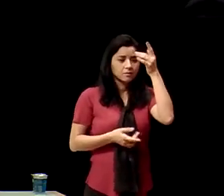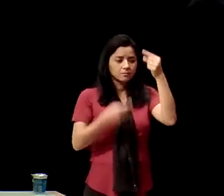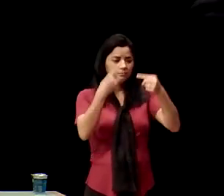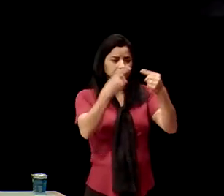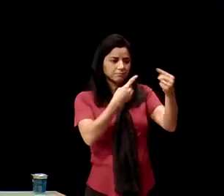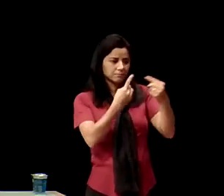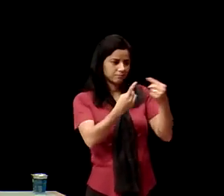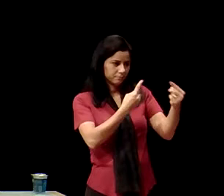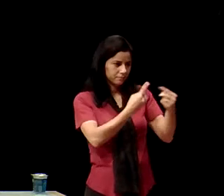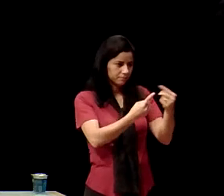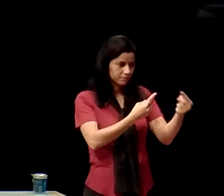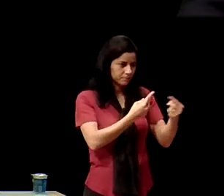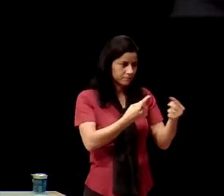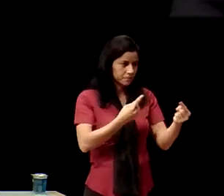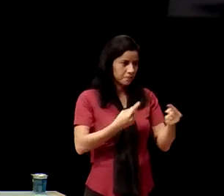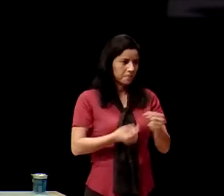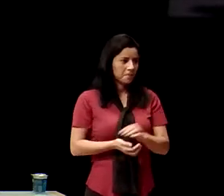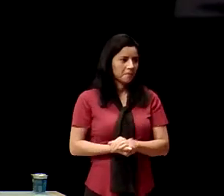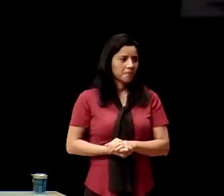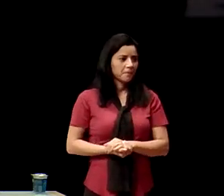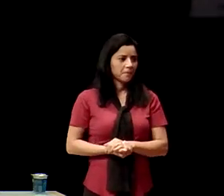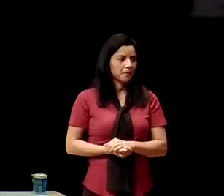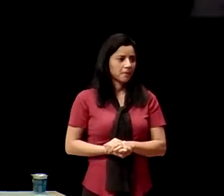diálogo. So,